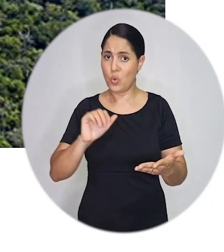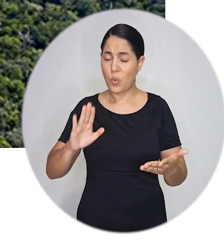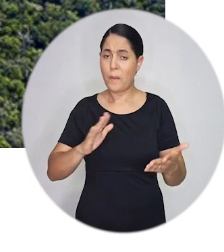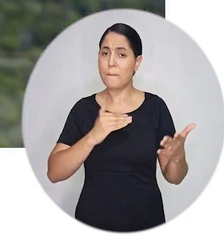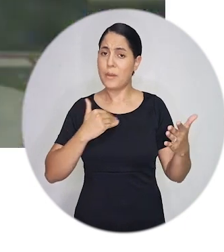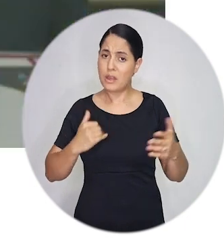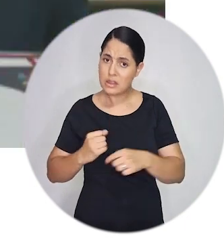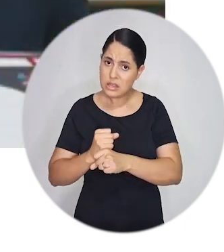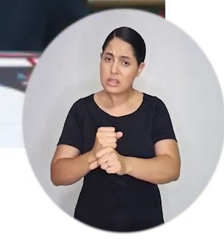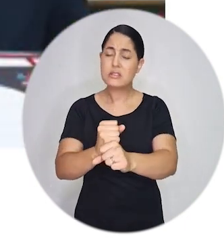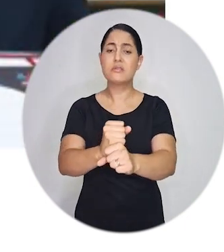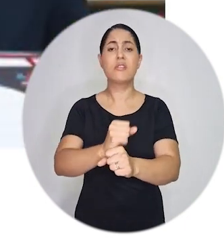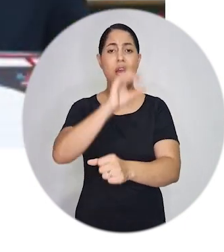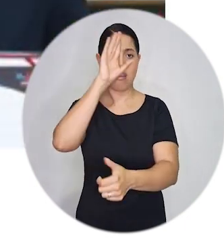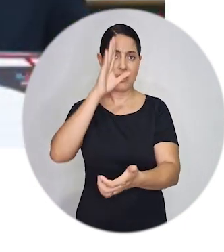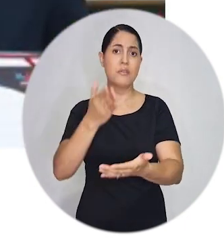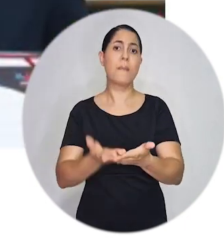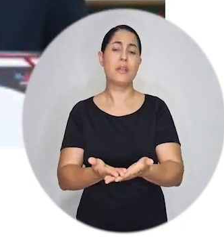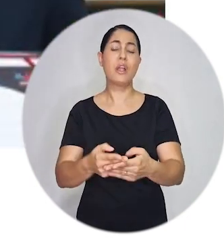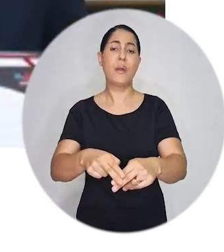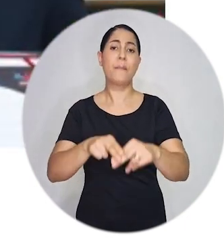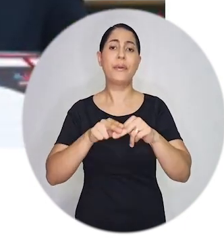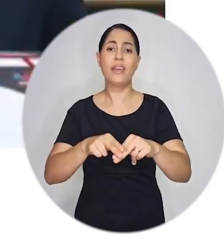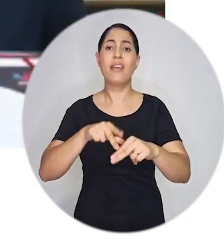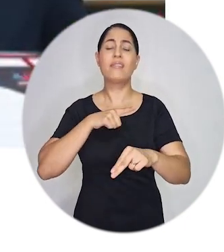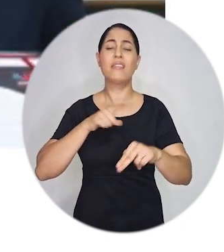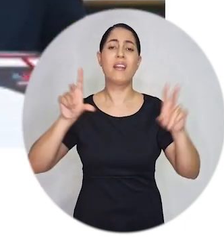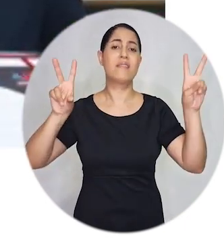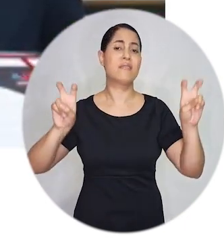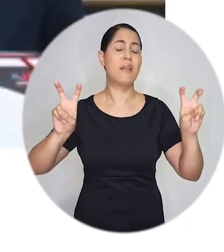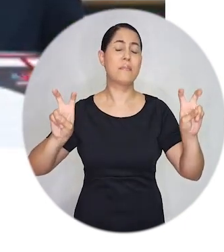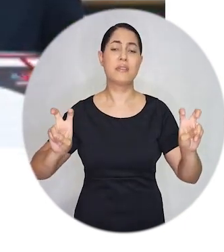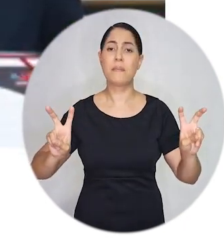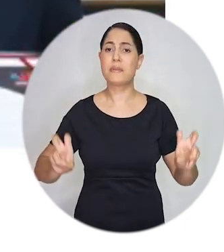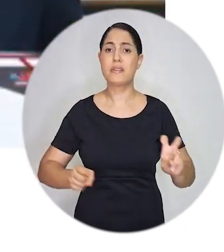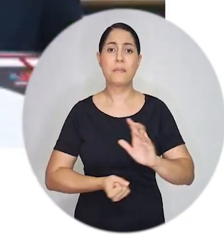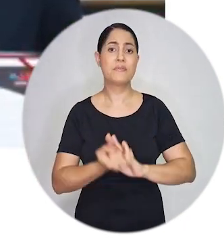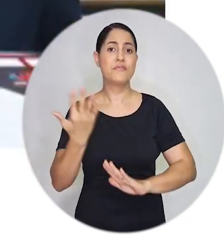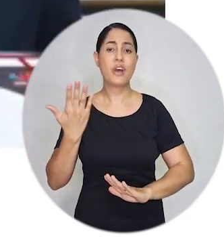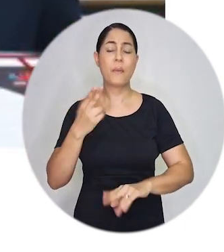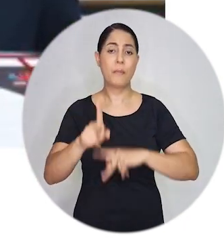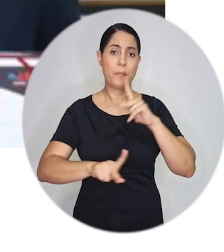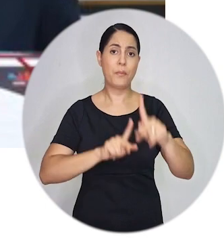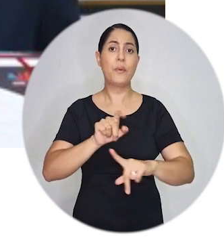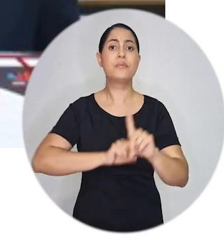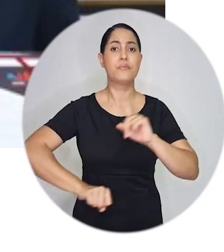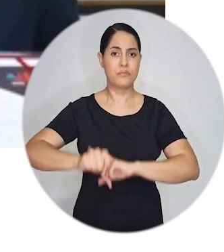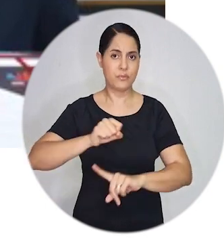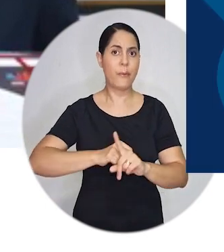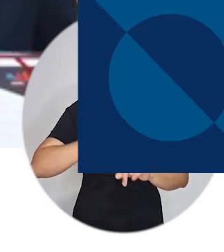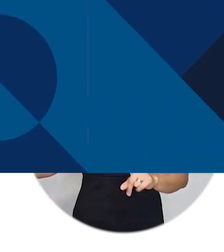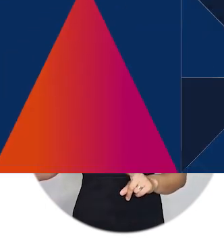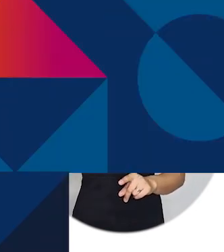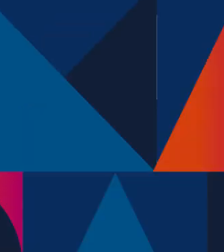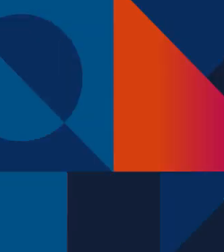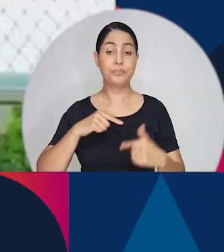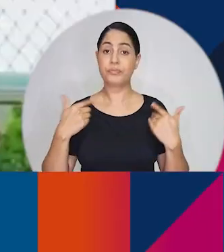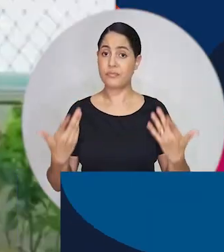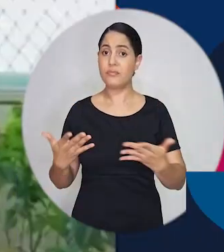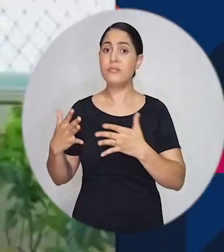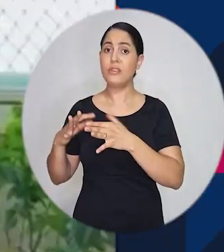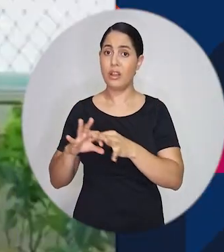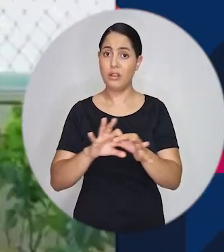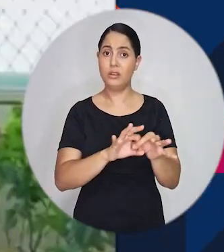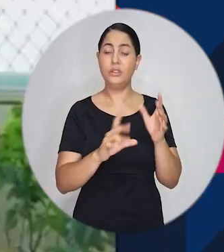OAB conquistou ao longo dos anos, nos mais diversos temas de interesse da sociedade